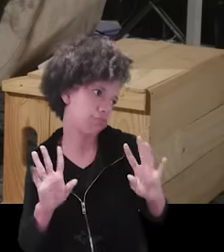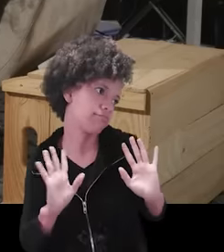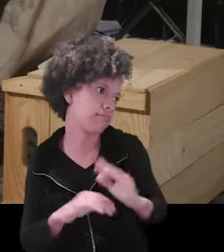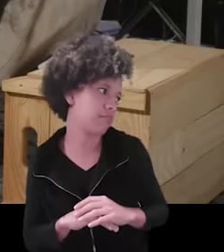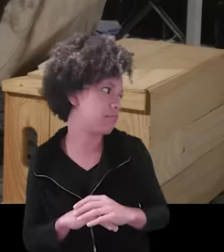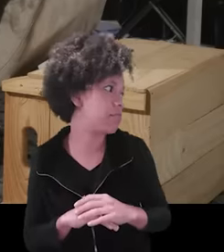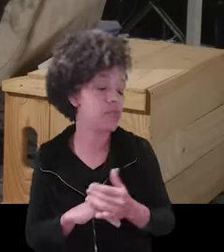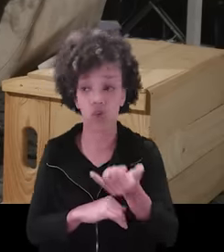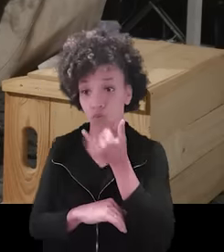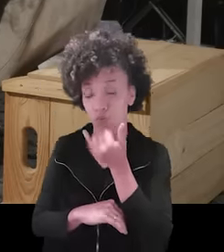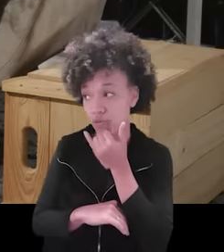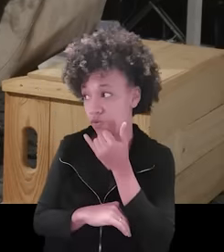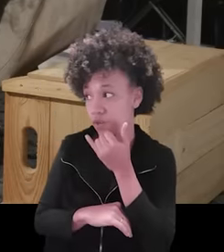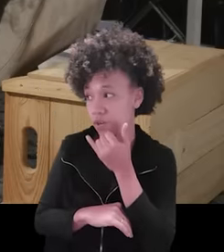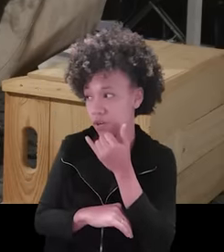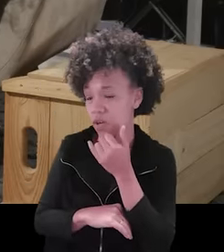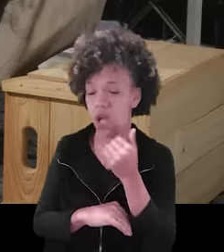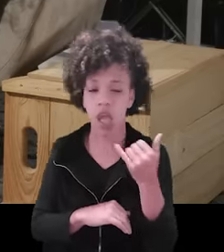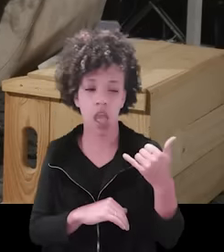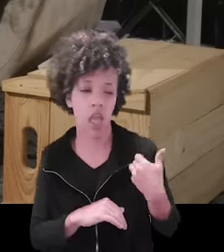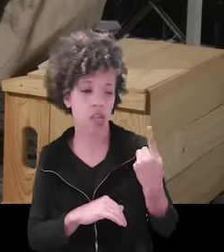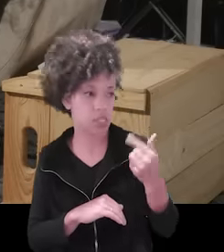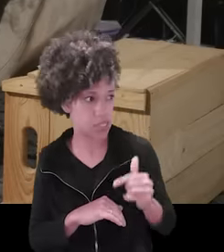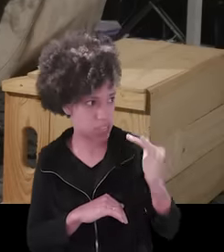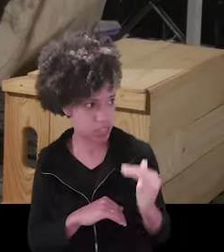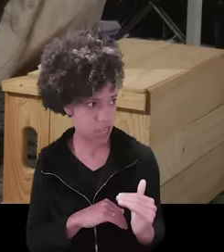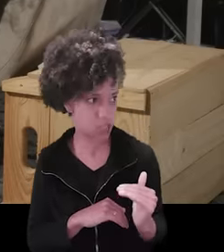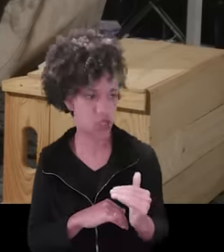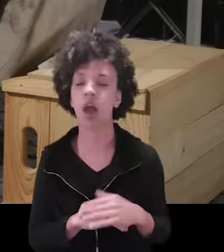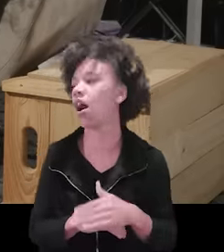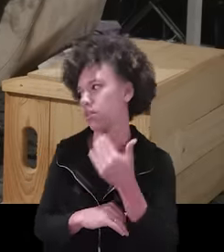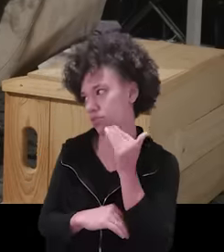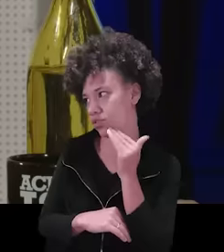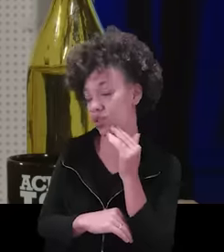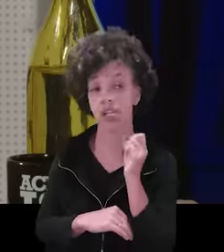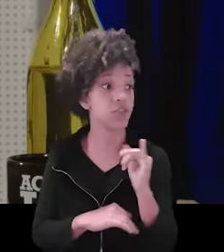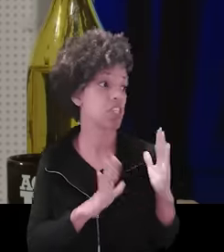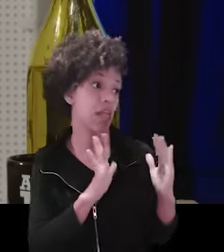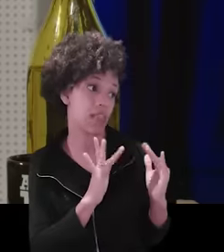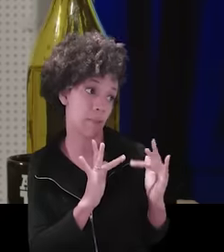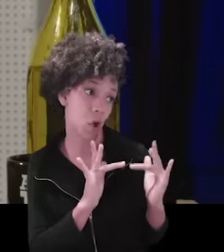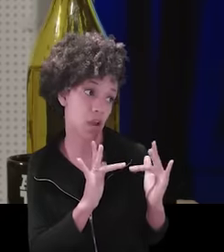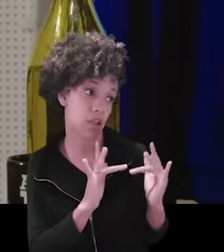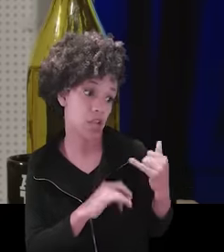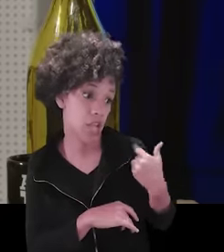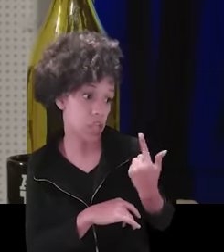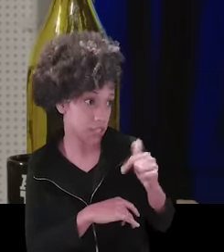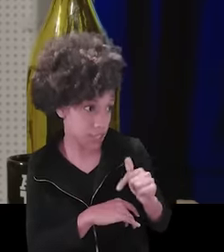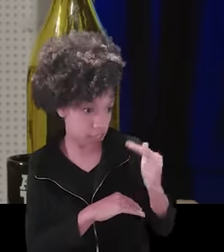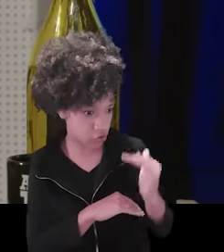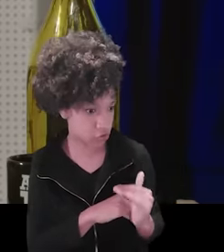desse desculpa para sexual fenda ele é abaixo de 17 A Taís então se você namora alguém